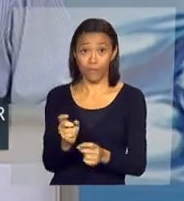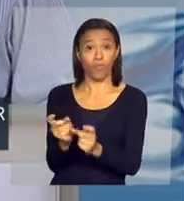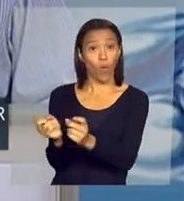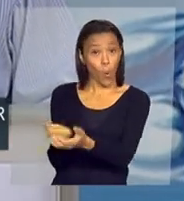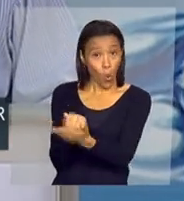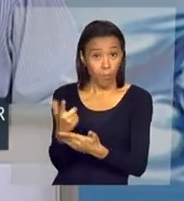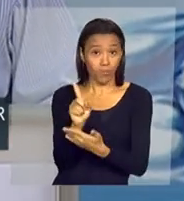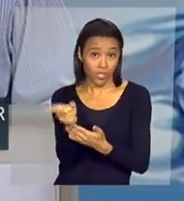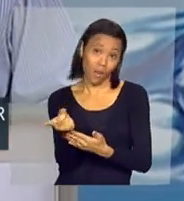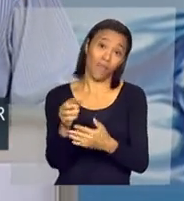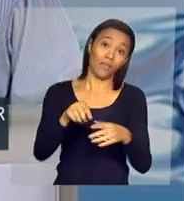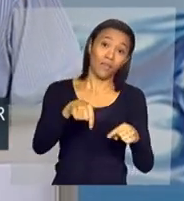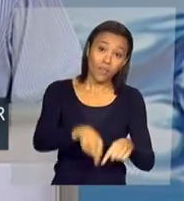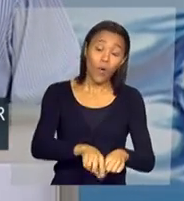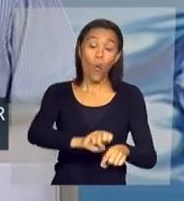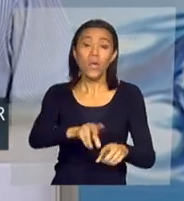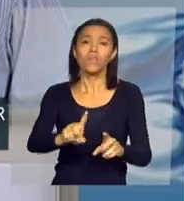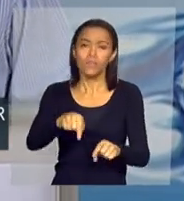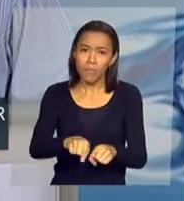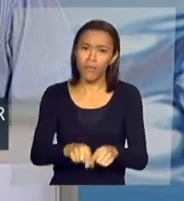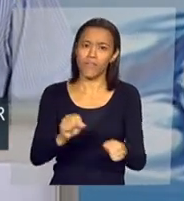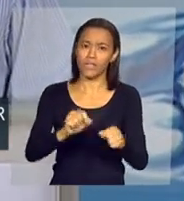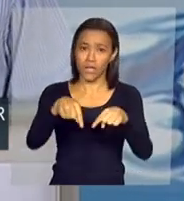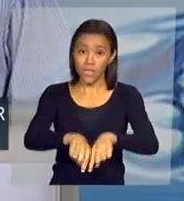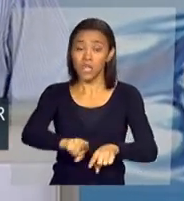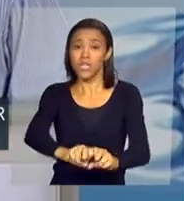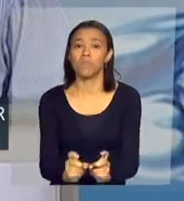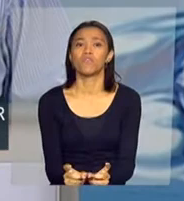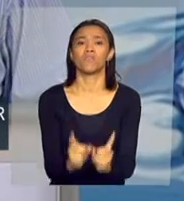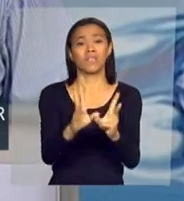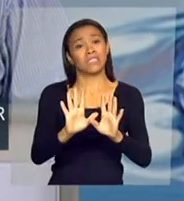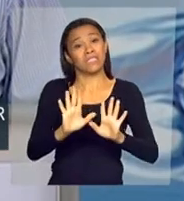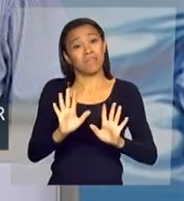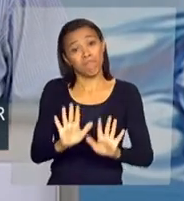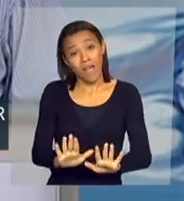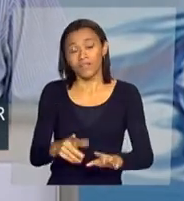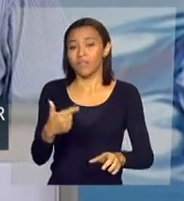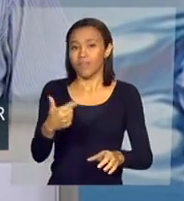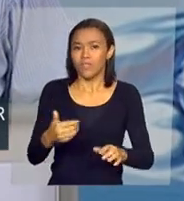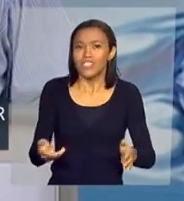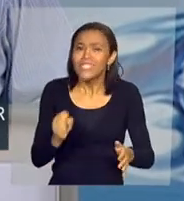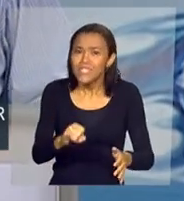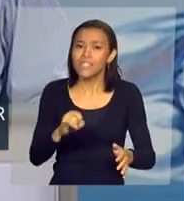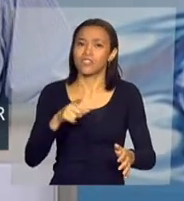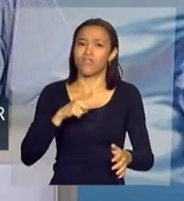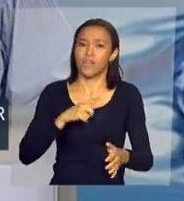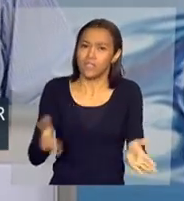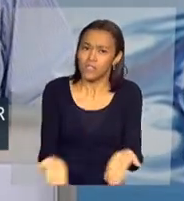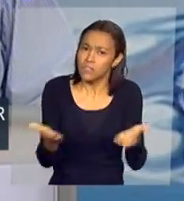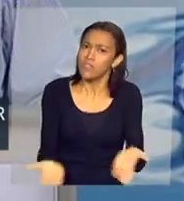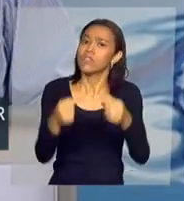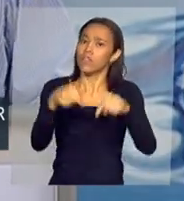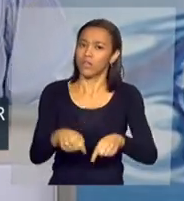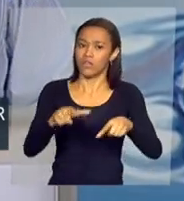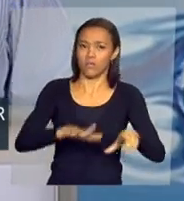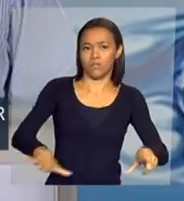estar consumindo e ainda exportando tais itens, caso tivesse incentivo nessa área aqui em nosso município.